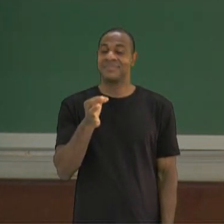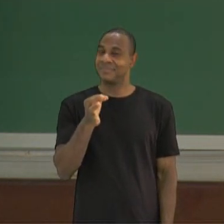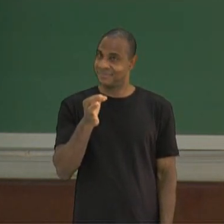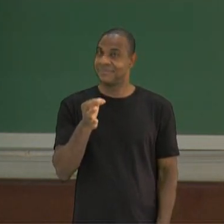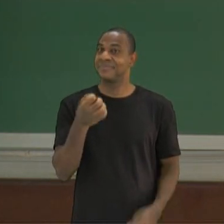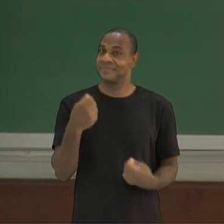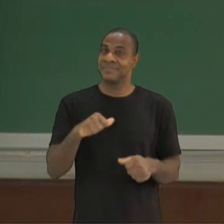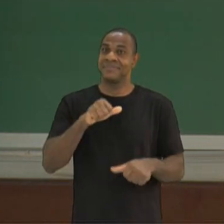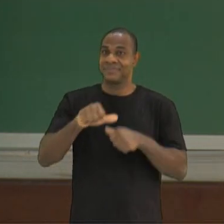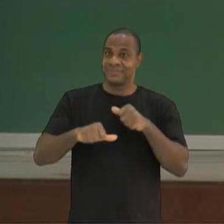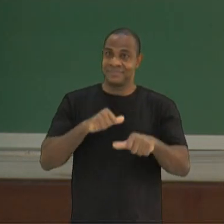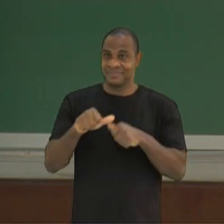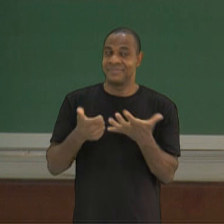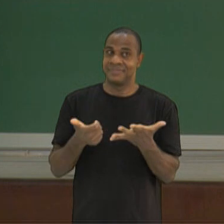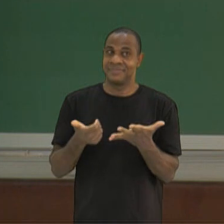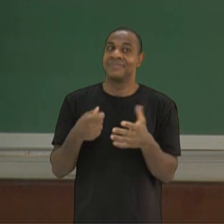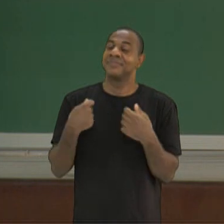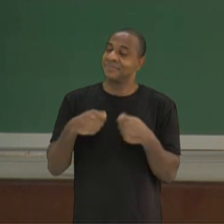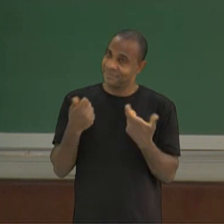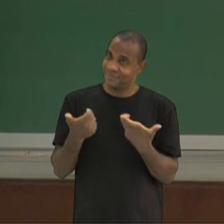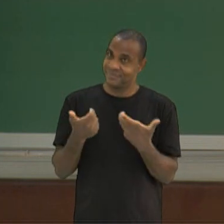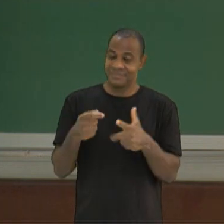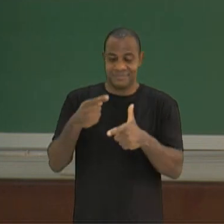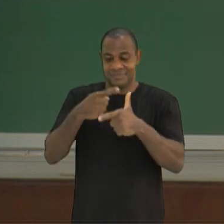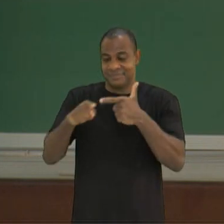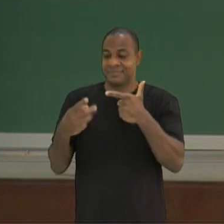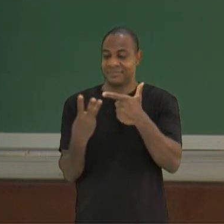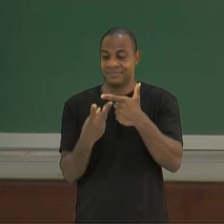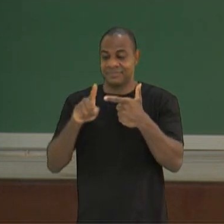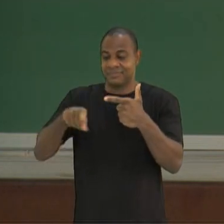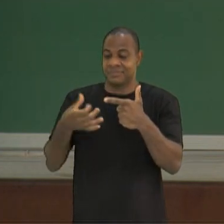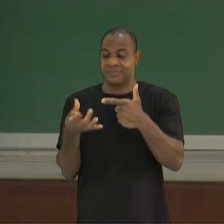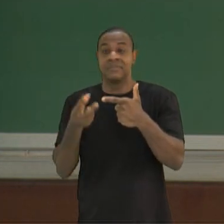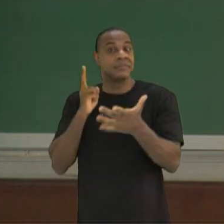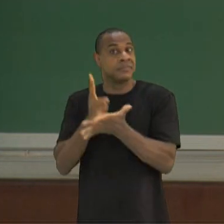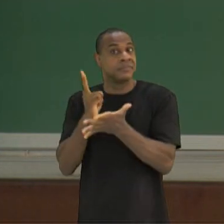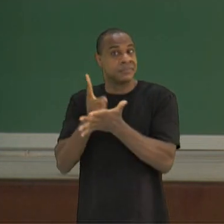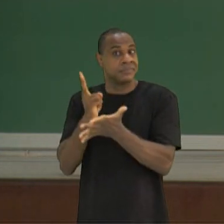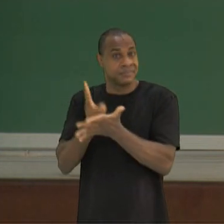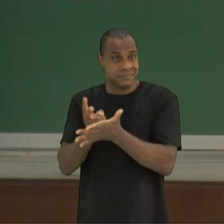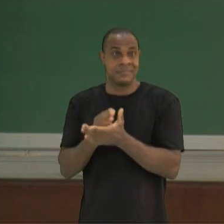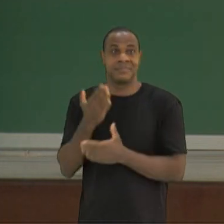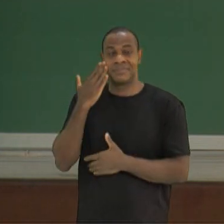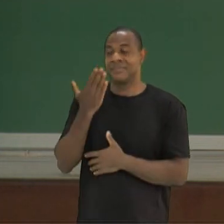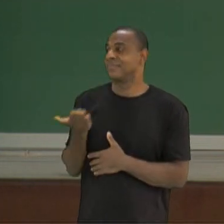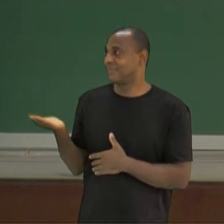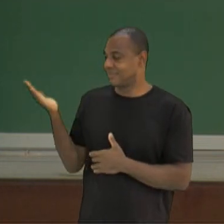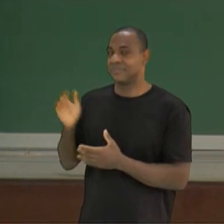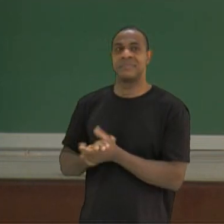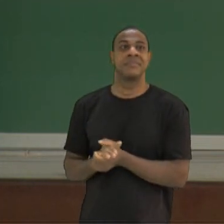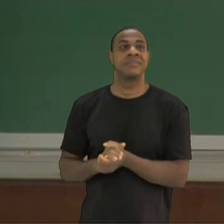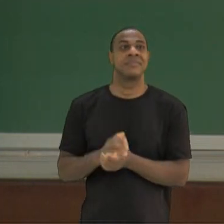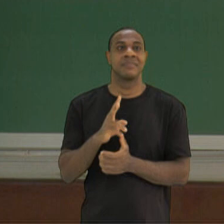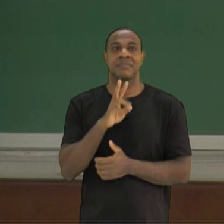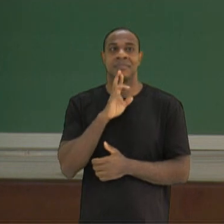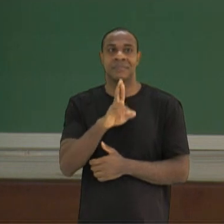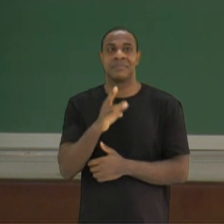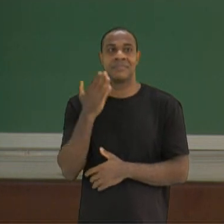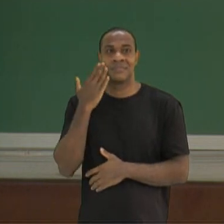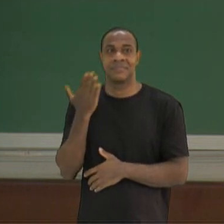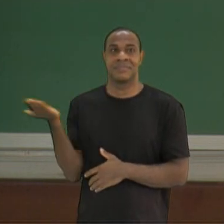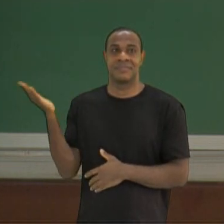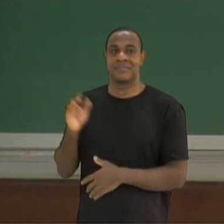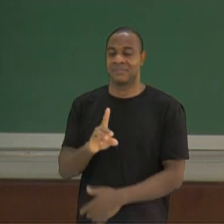gente divide por 3,6, né? Isso não vai mudar. E o valor aí fica fácil, né, de descobrir. 100 metros